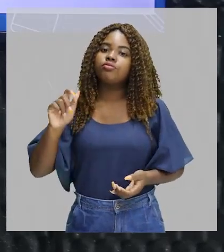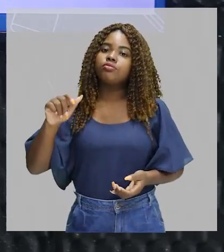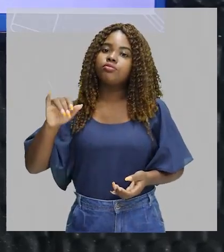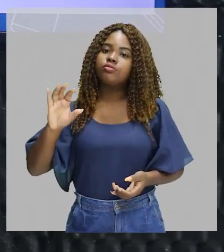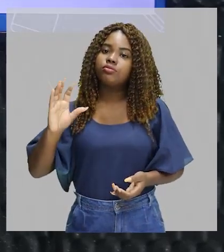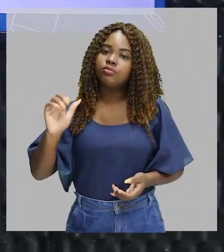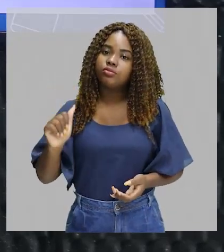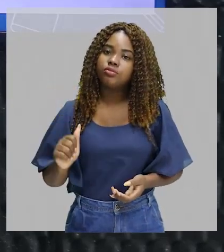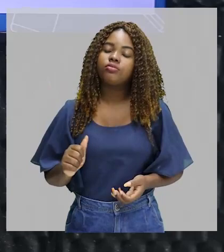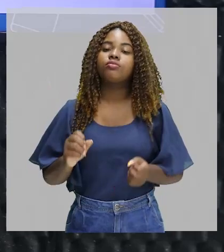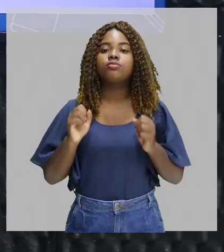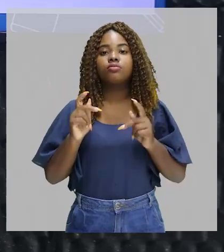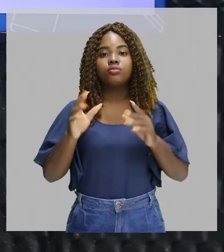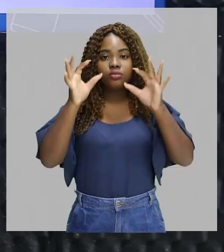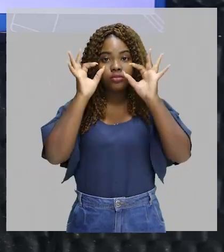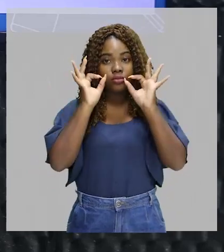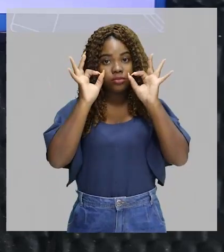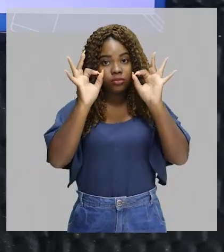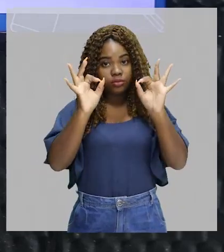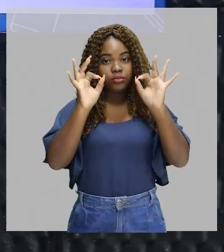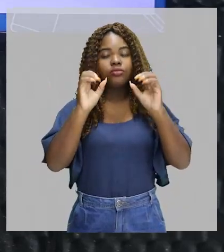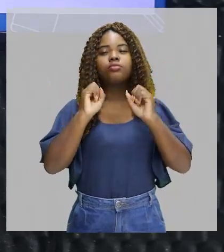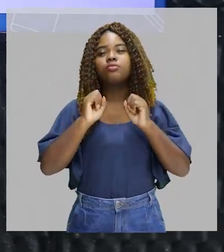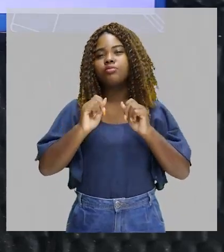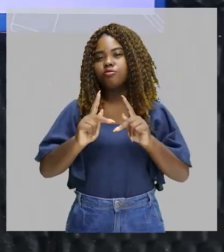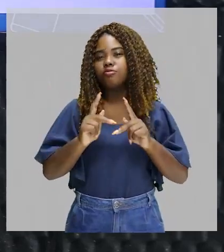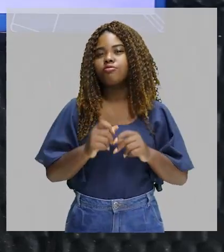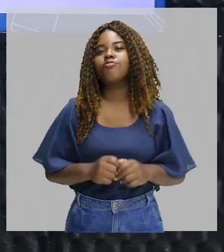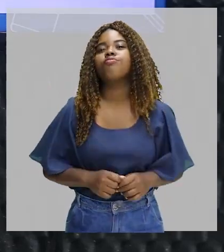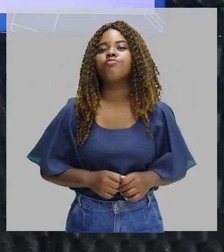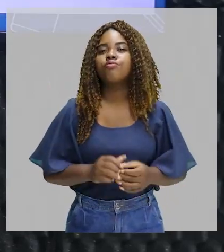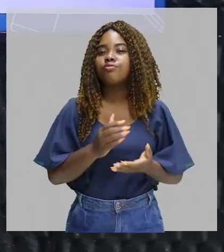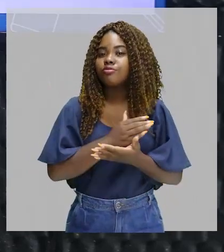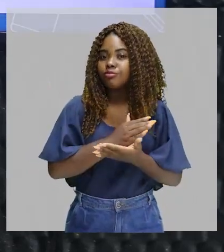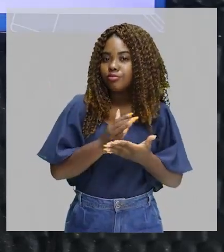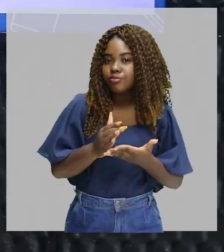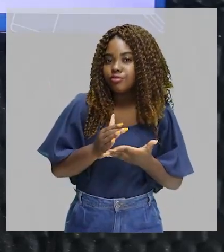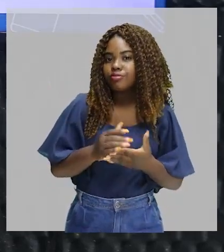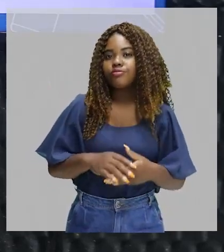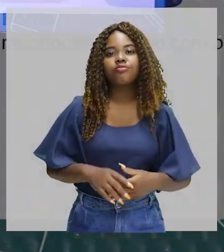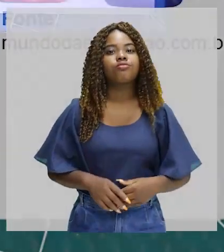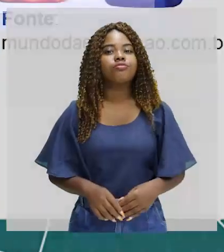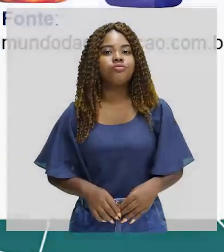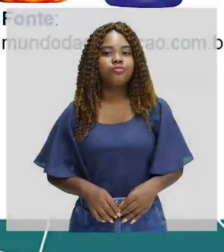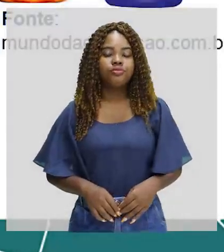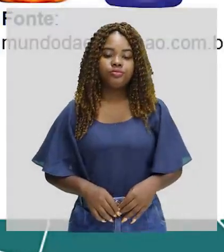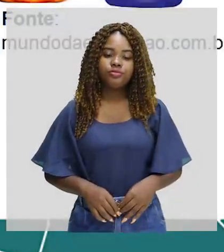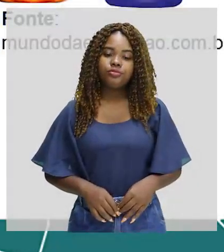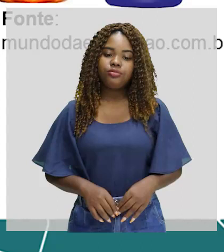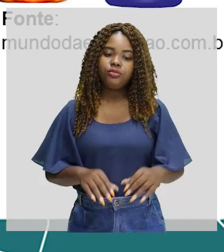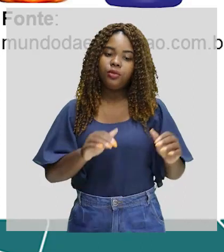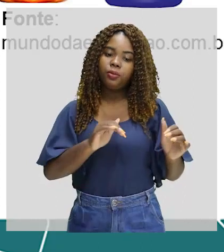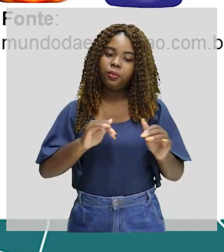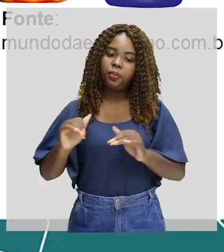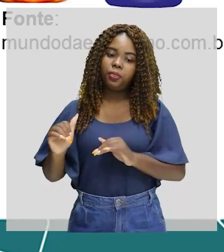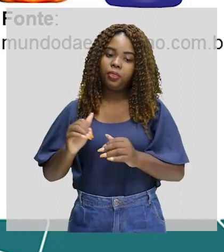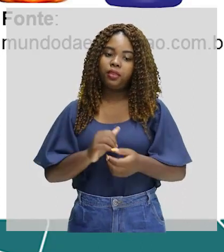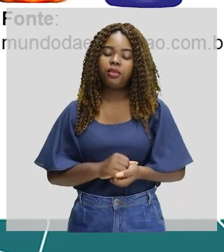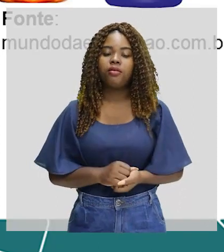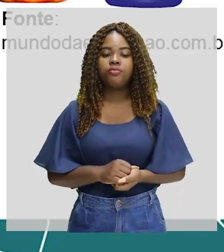Show? Turminha, preste atenção, fiquem atentos, vamos começar. Ok? Na